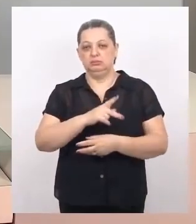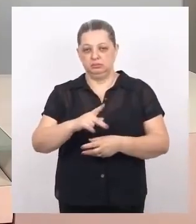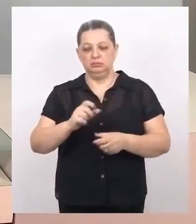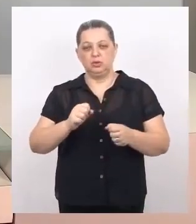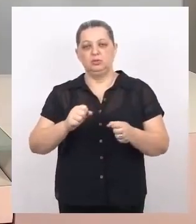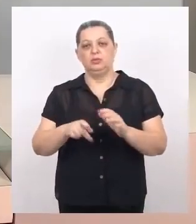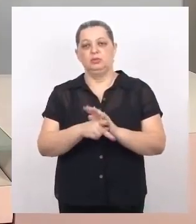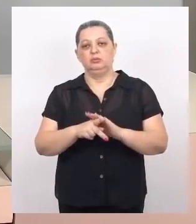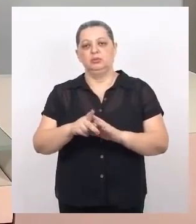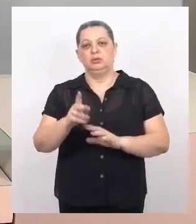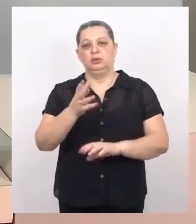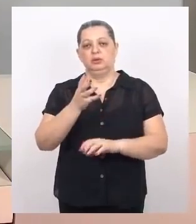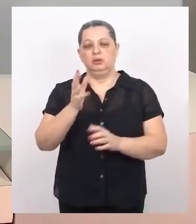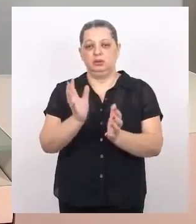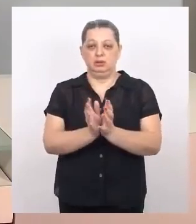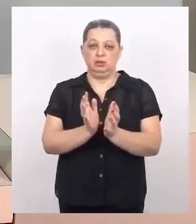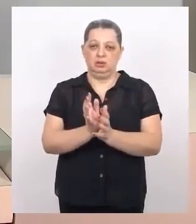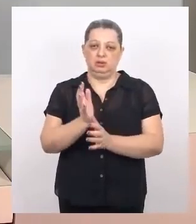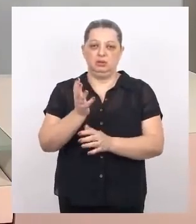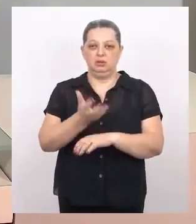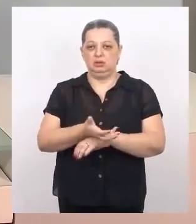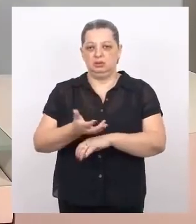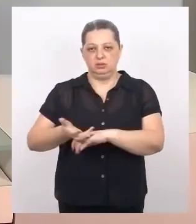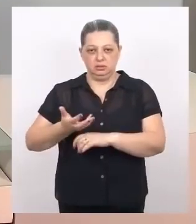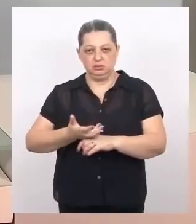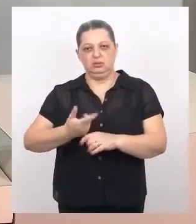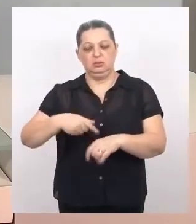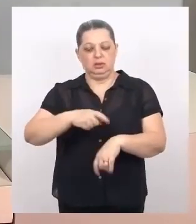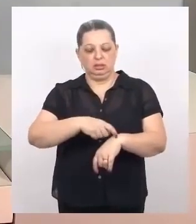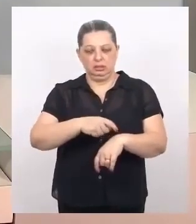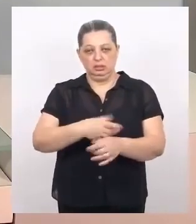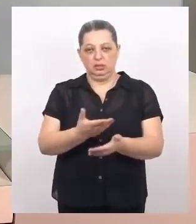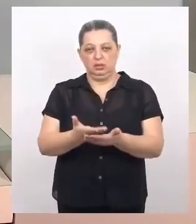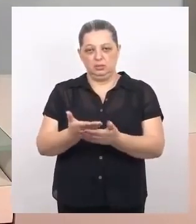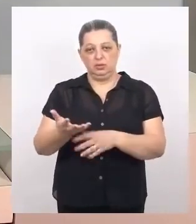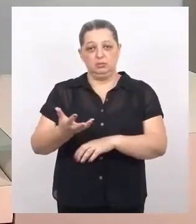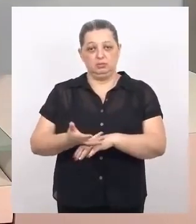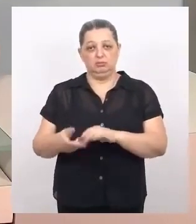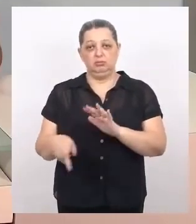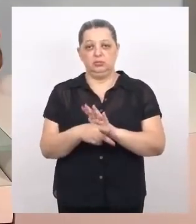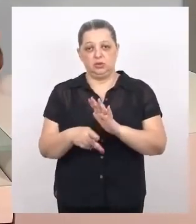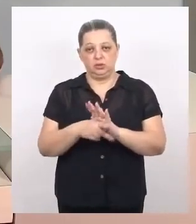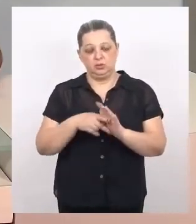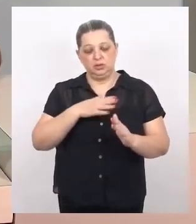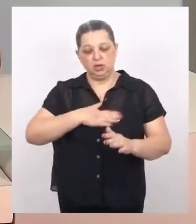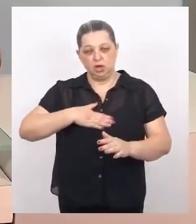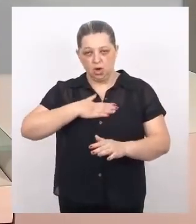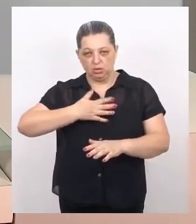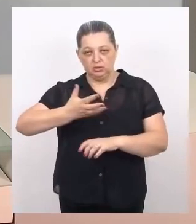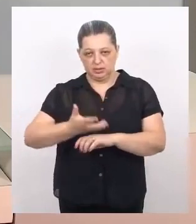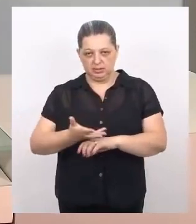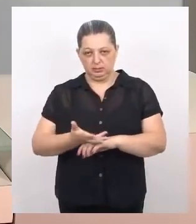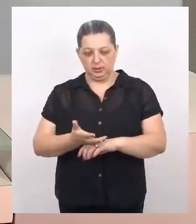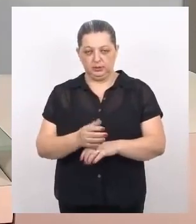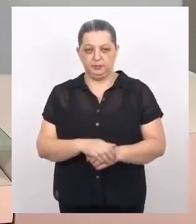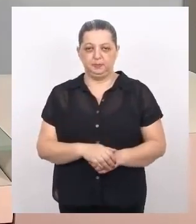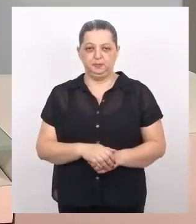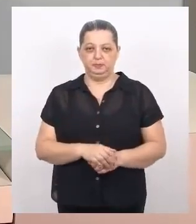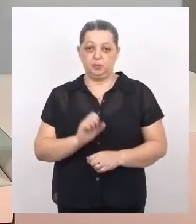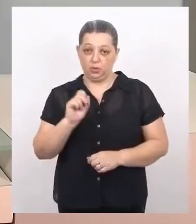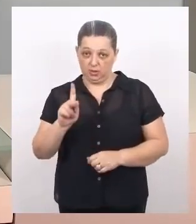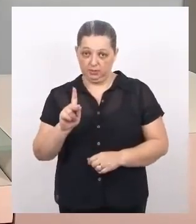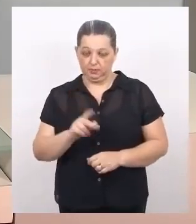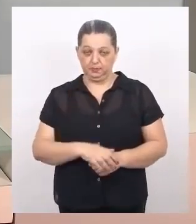curricular, professor, é para você ter mais tempo de dar aula do seu componente para os seus alunos que mais gostam desse componente. Legal?